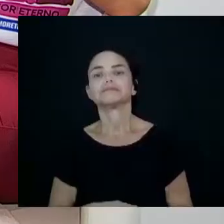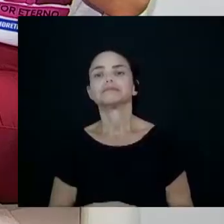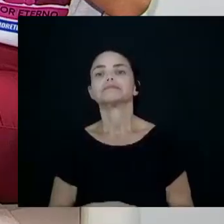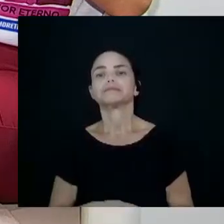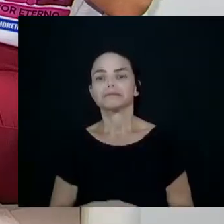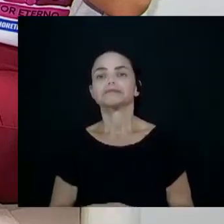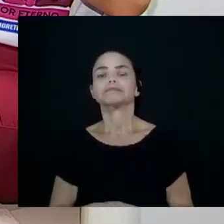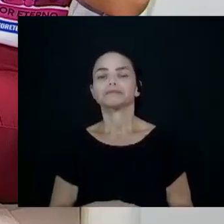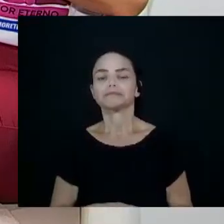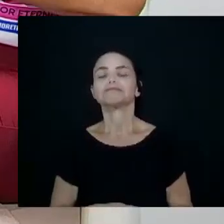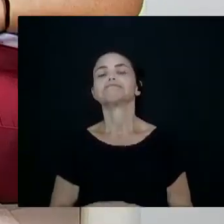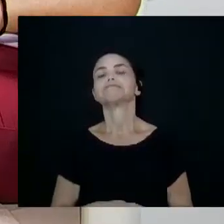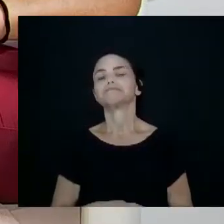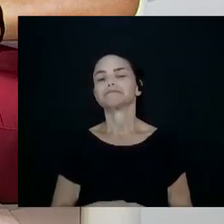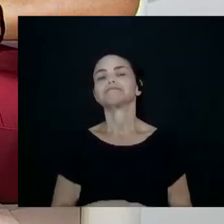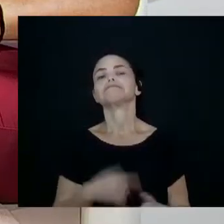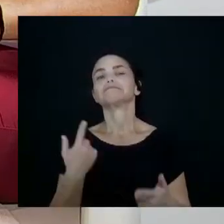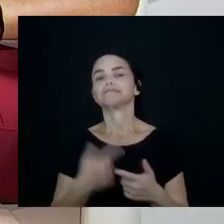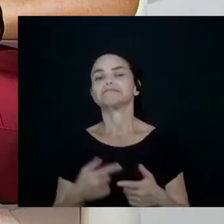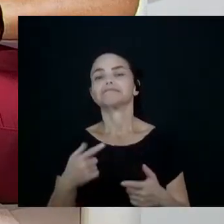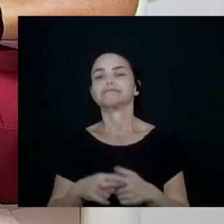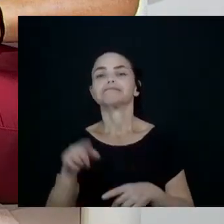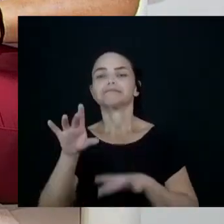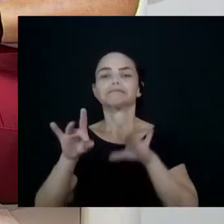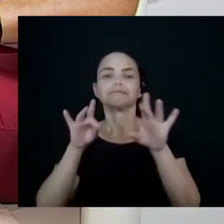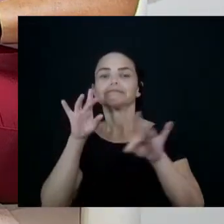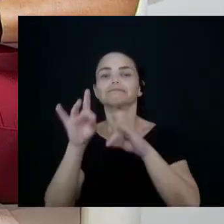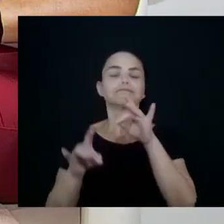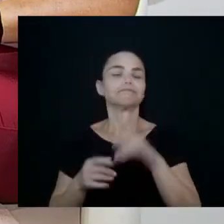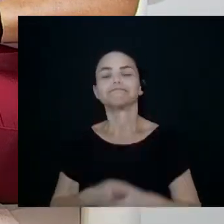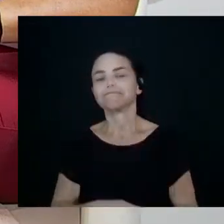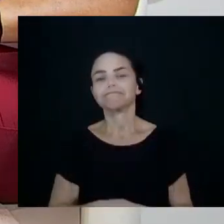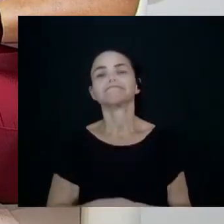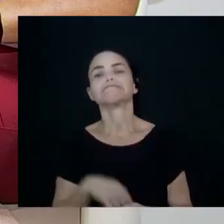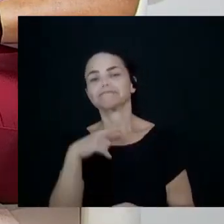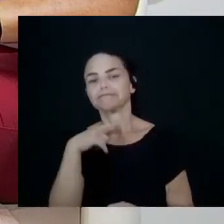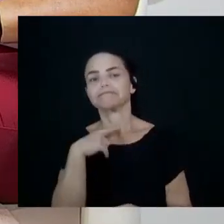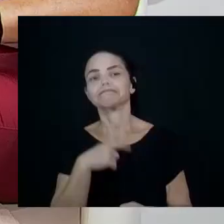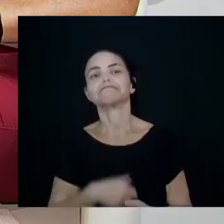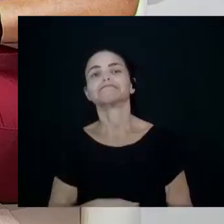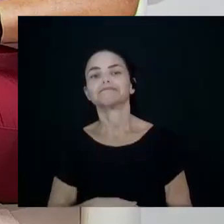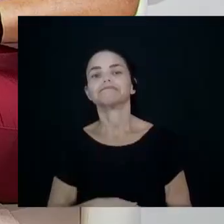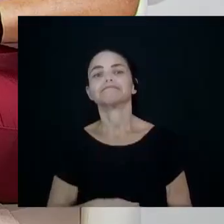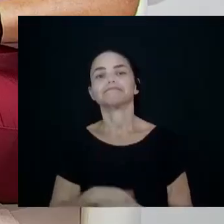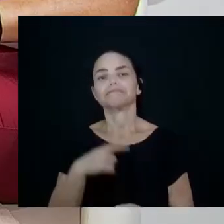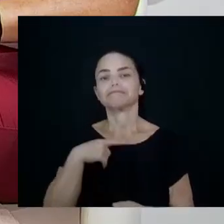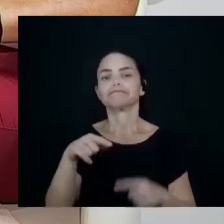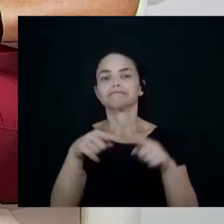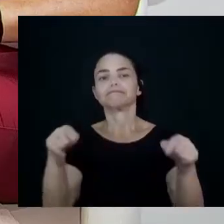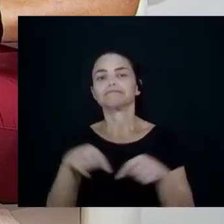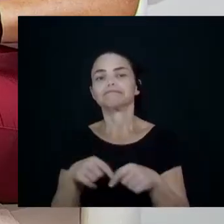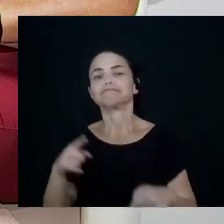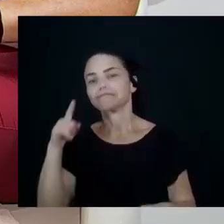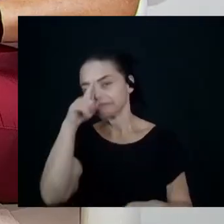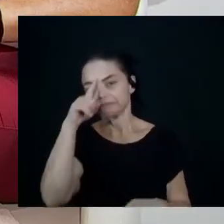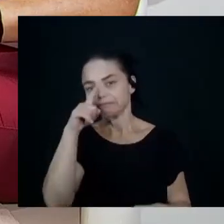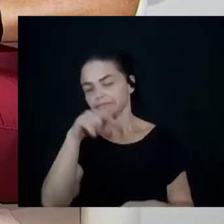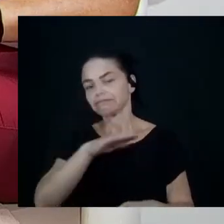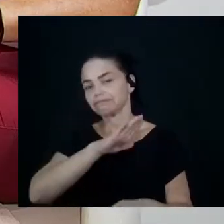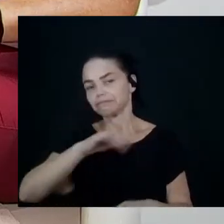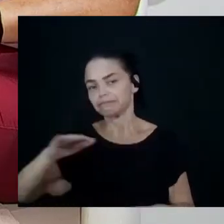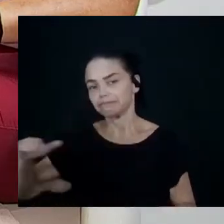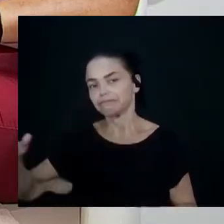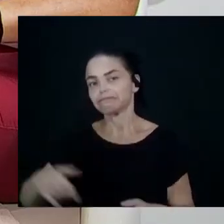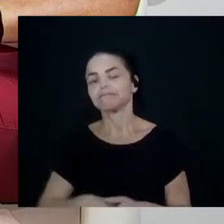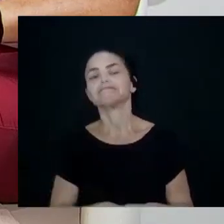Todo esse nossa cuidado, carinha essa curadoria você tem que ter, né? Sim. Olha, tem piscina, já é perigoso para as crianças,